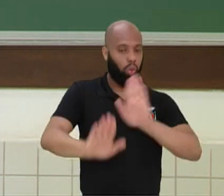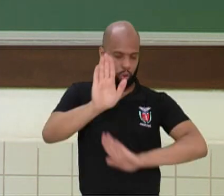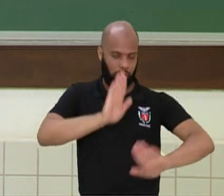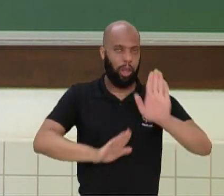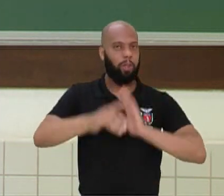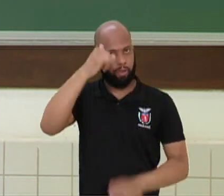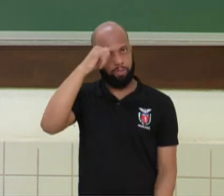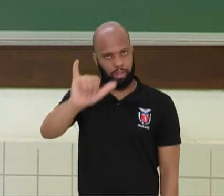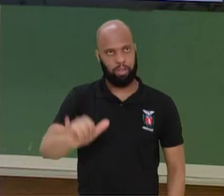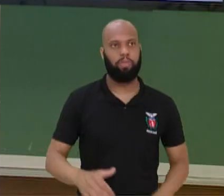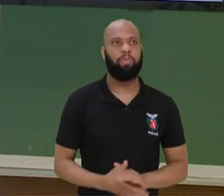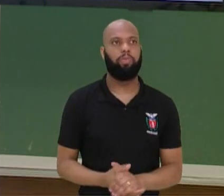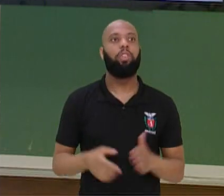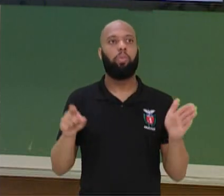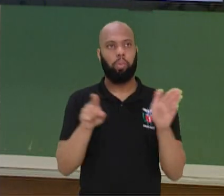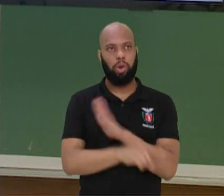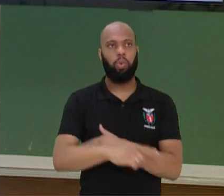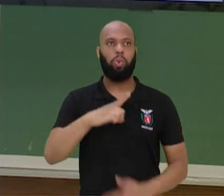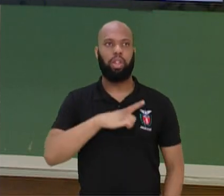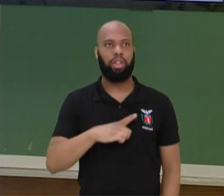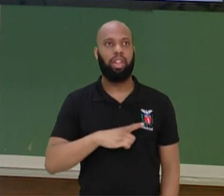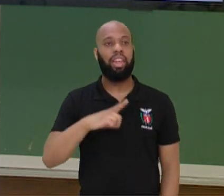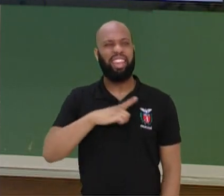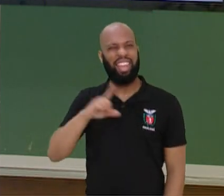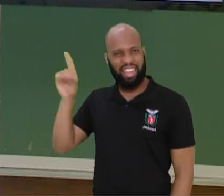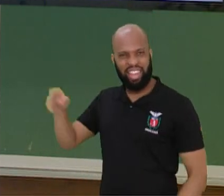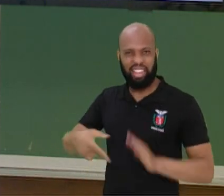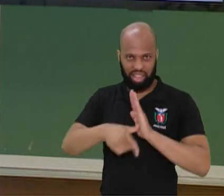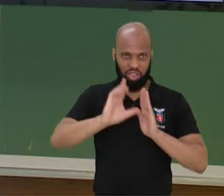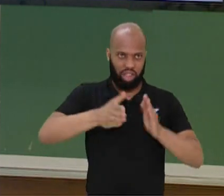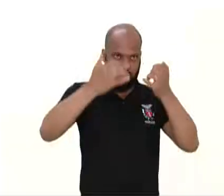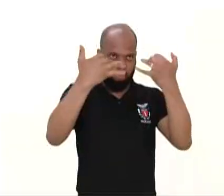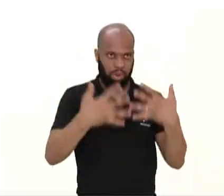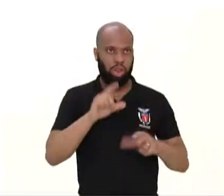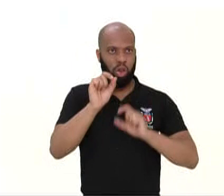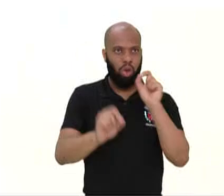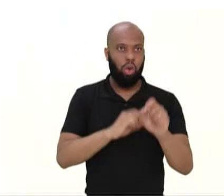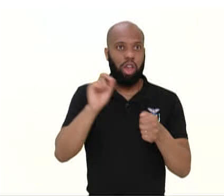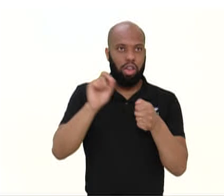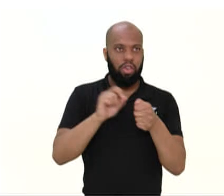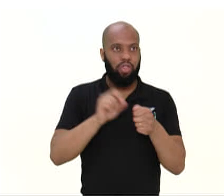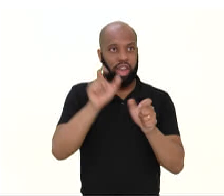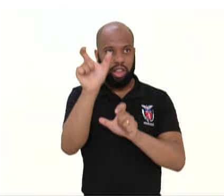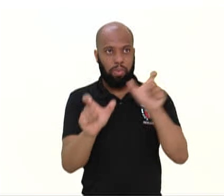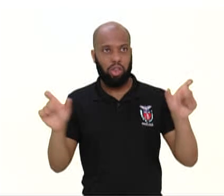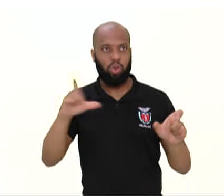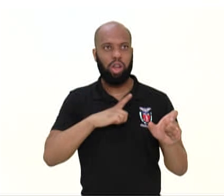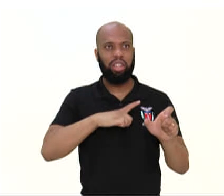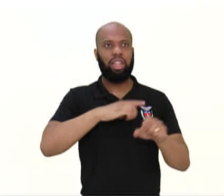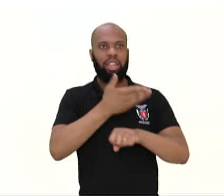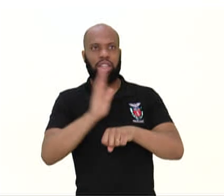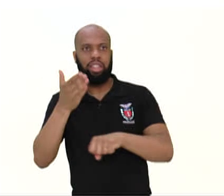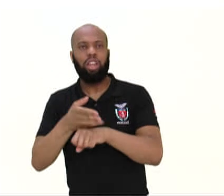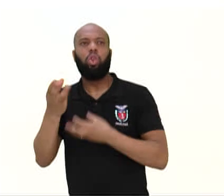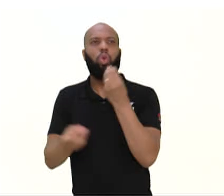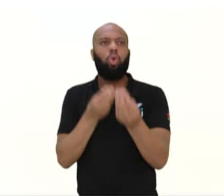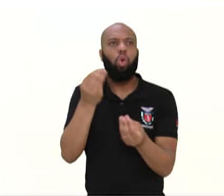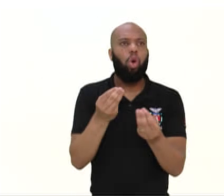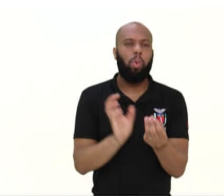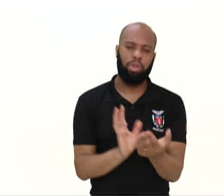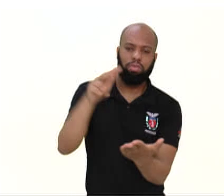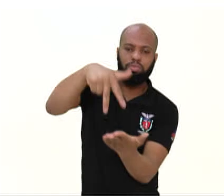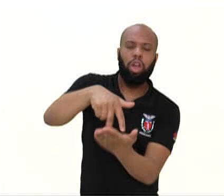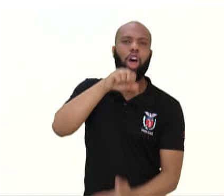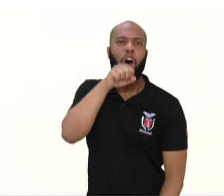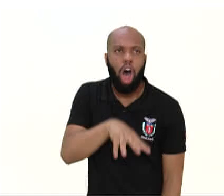evitado. E aí, com estresse, agora sim. A manobra de Valsalva é realizada pelas pessoas em atividades como se